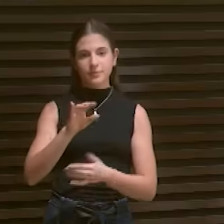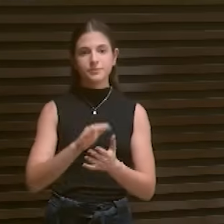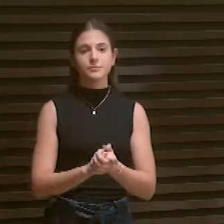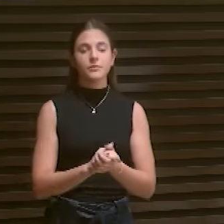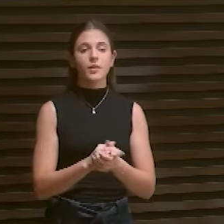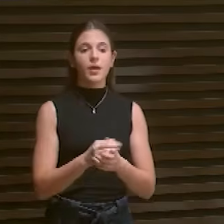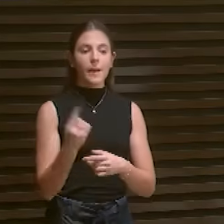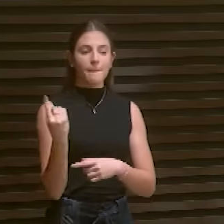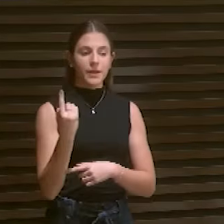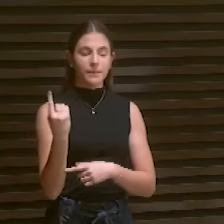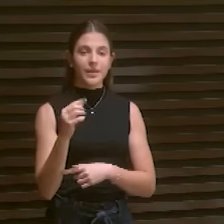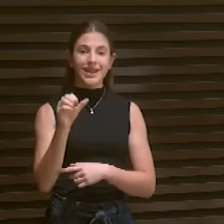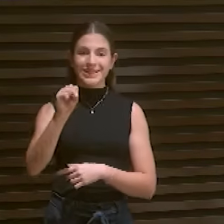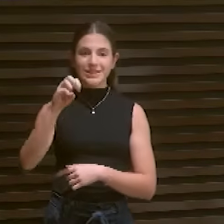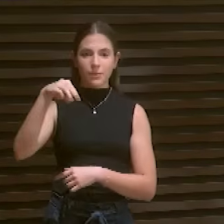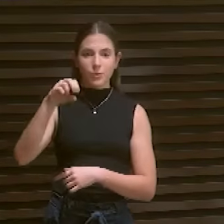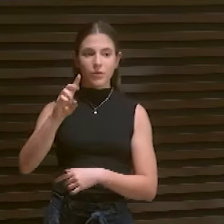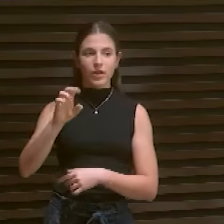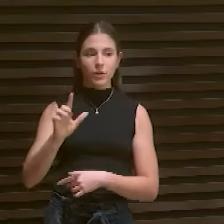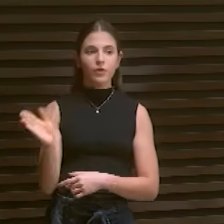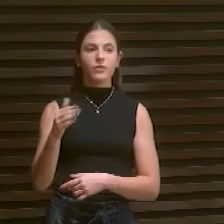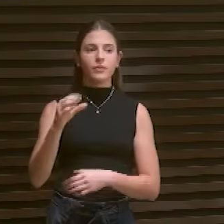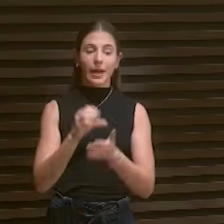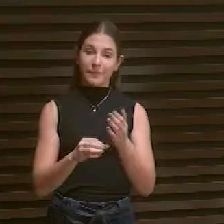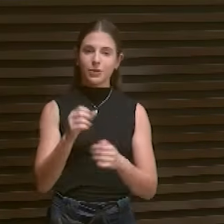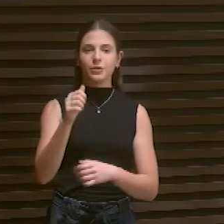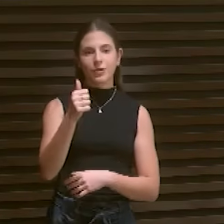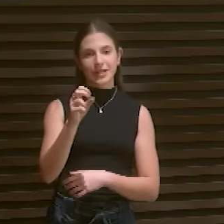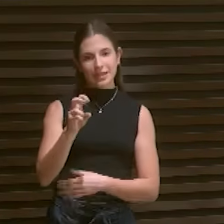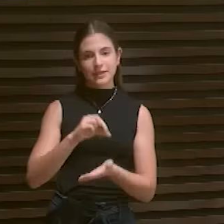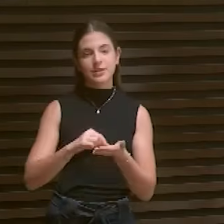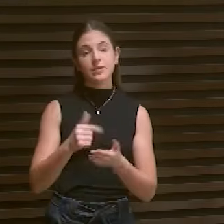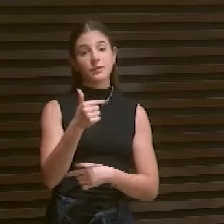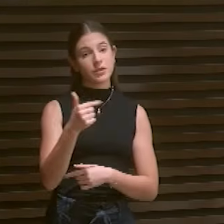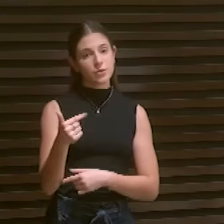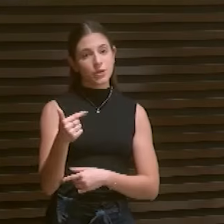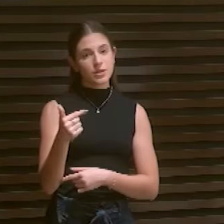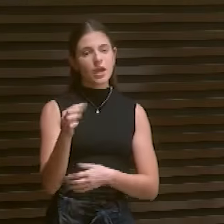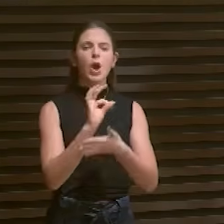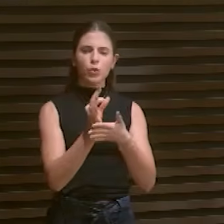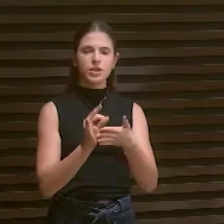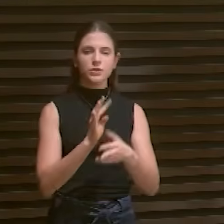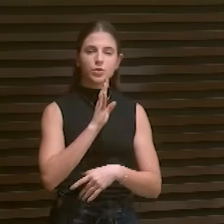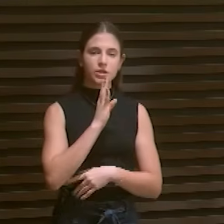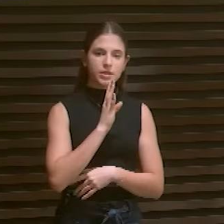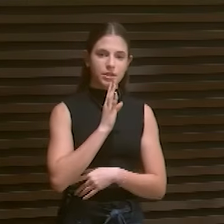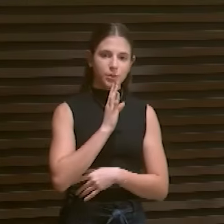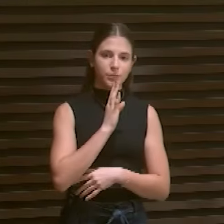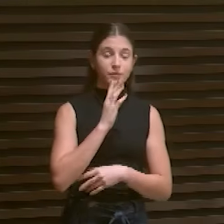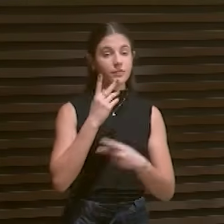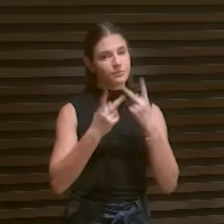1 Samuel, capítulo 15, versículo 22. É um texto conhecido já nosso e que